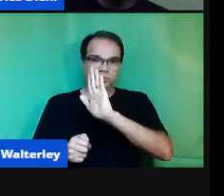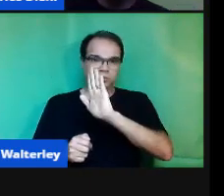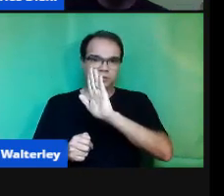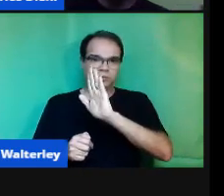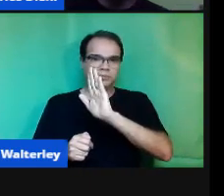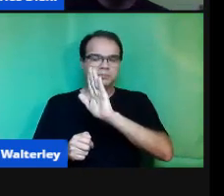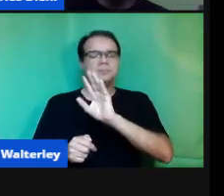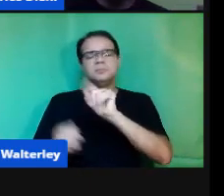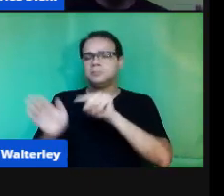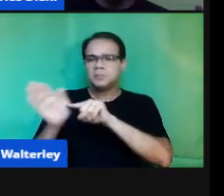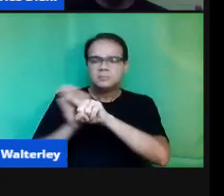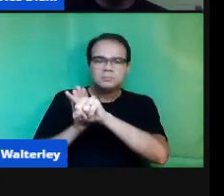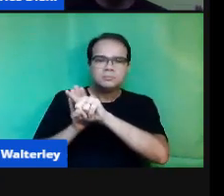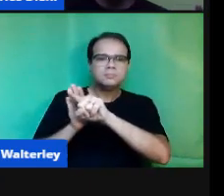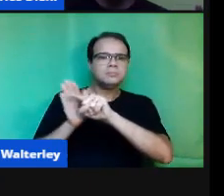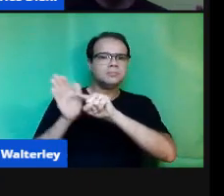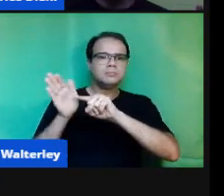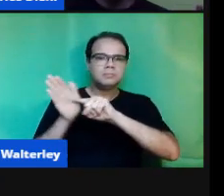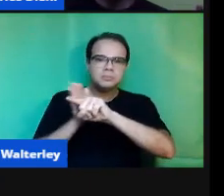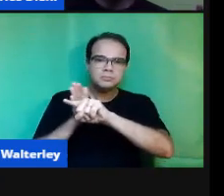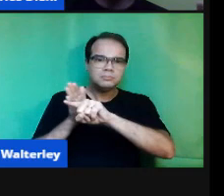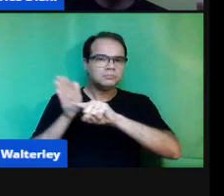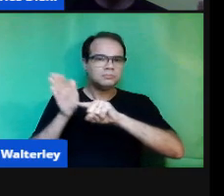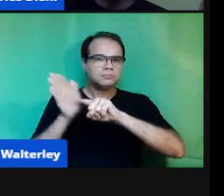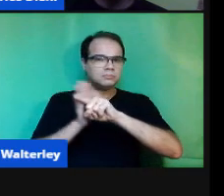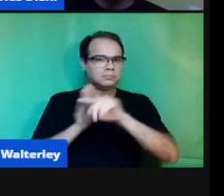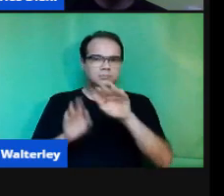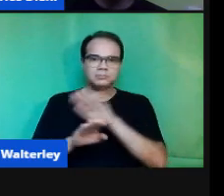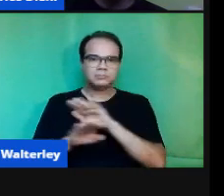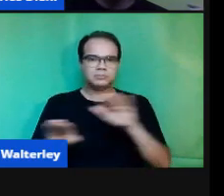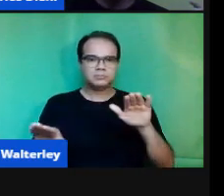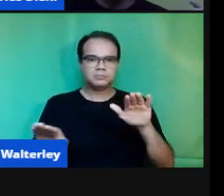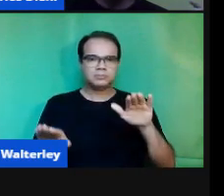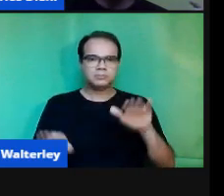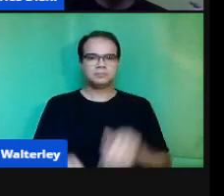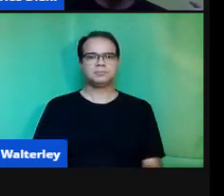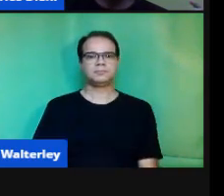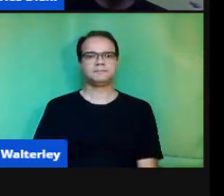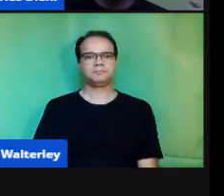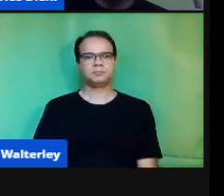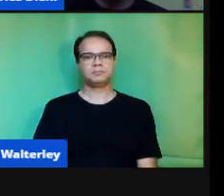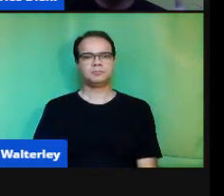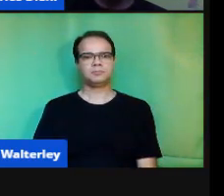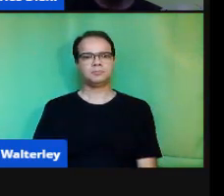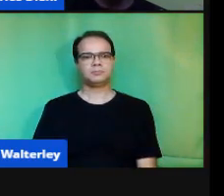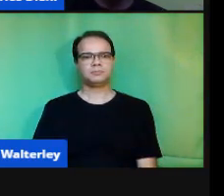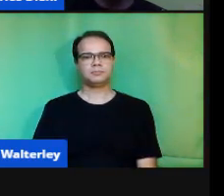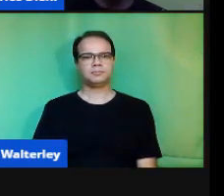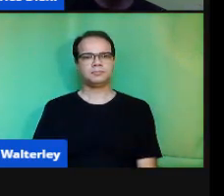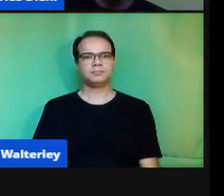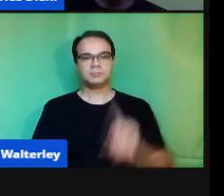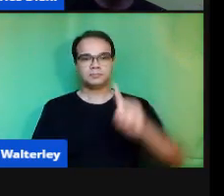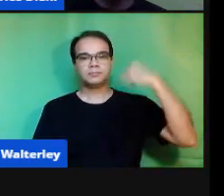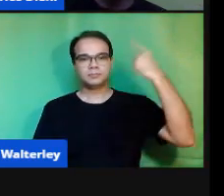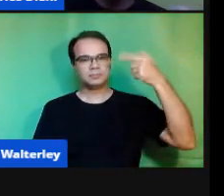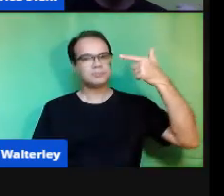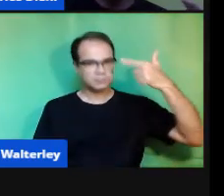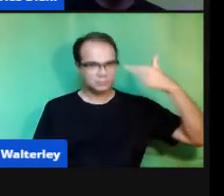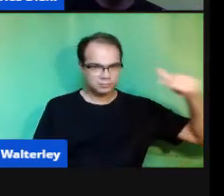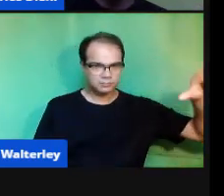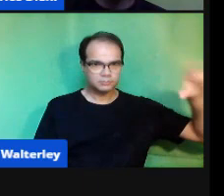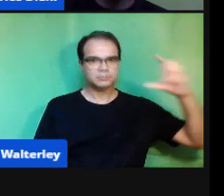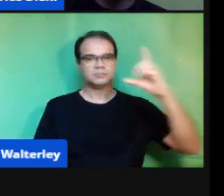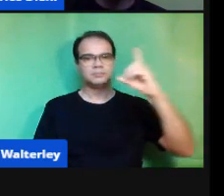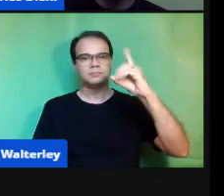aqui. Em seguida, a gente também vai falar de um outro documentário bem interessante,